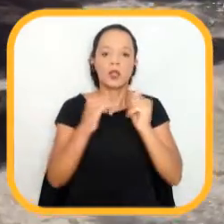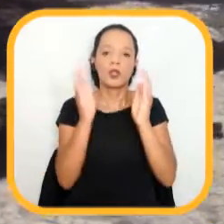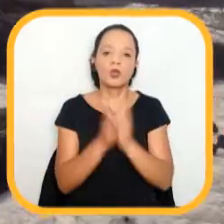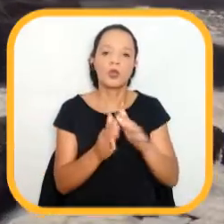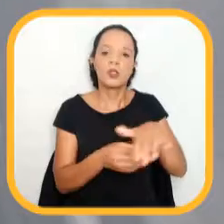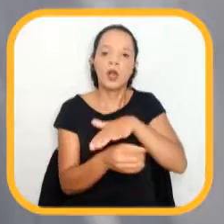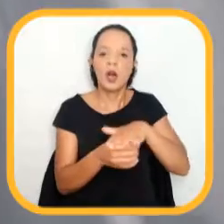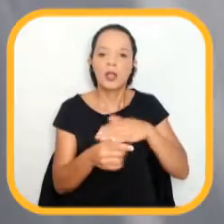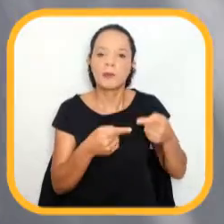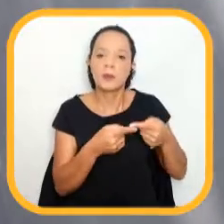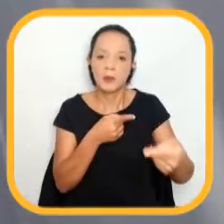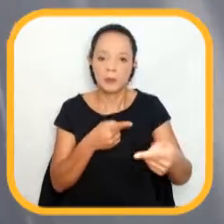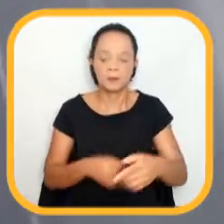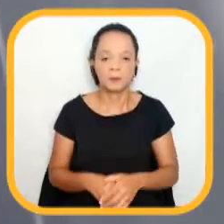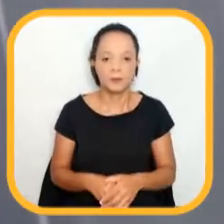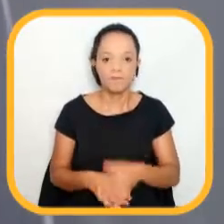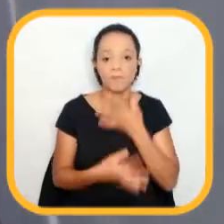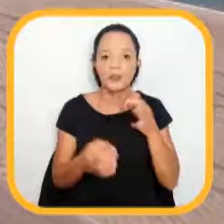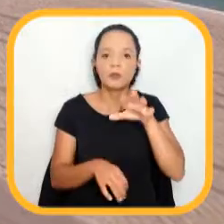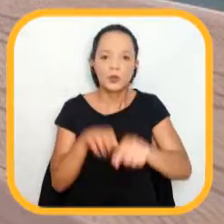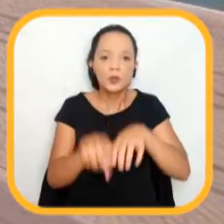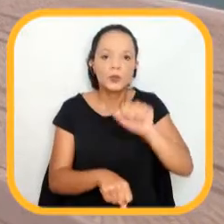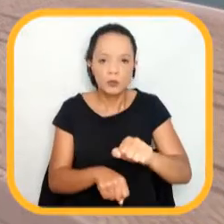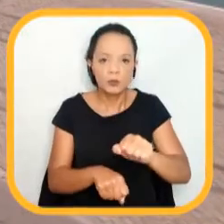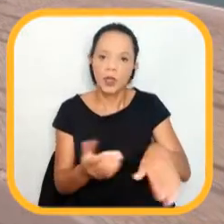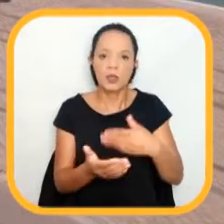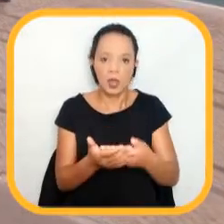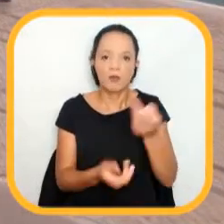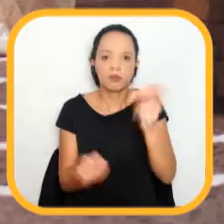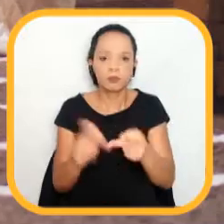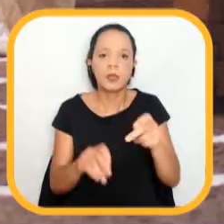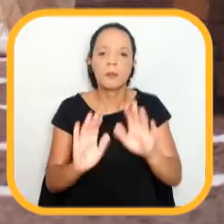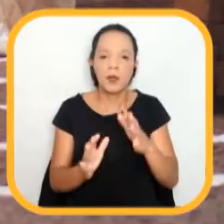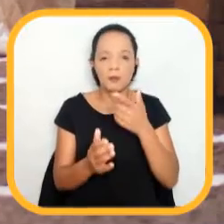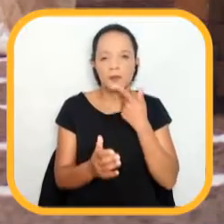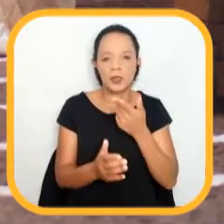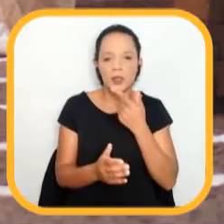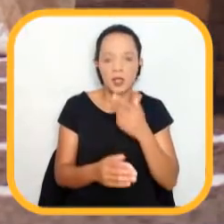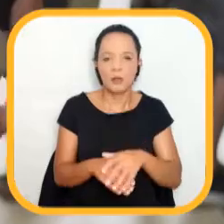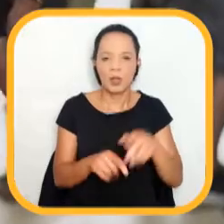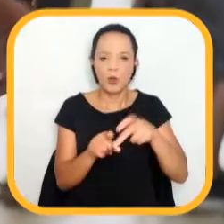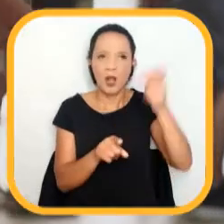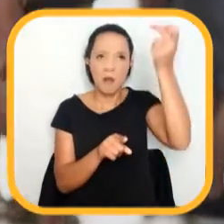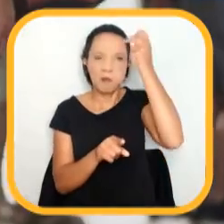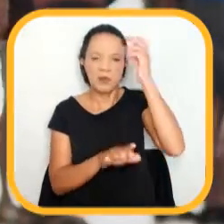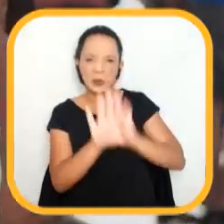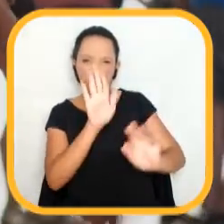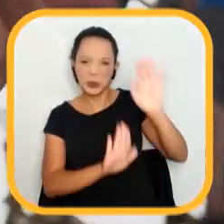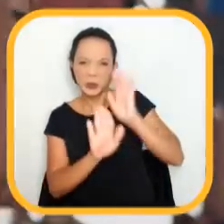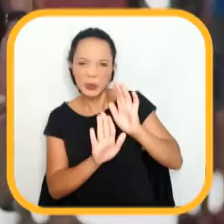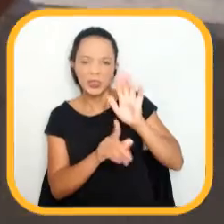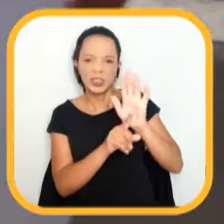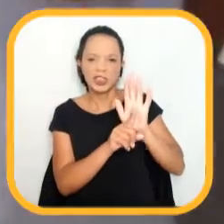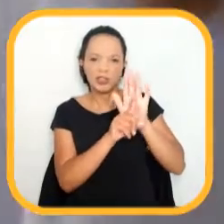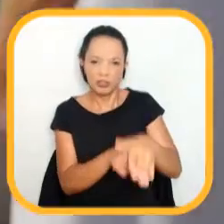igualdade a todos os contextos do nosso dia-a-dia. Apesar de as conquistas se fazerem sentir, é notável que o preconceito e a discriminação ainda